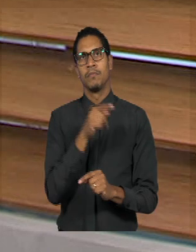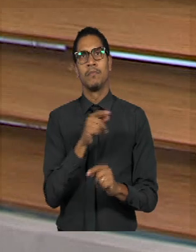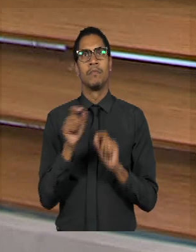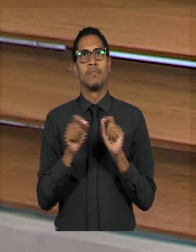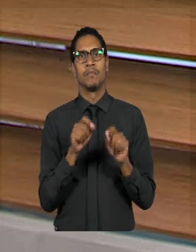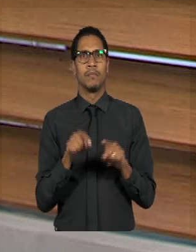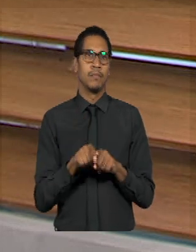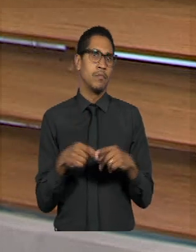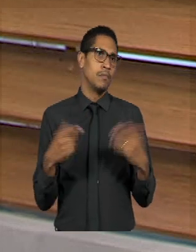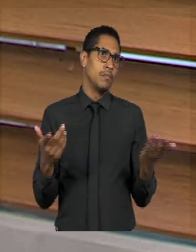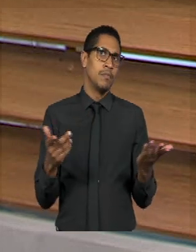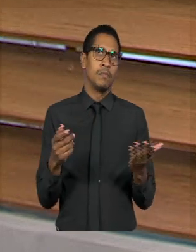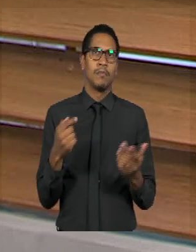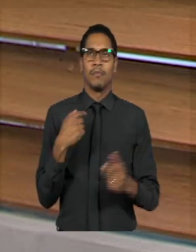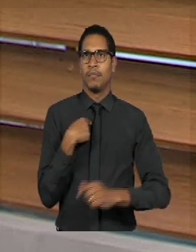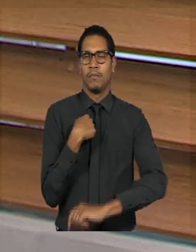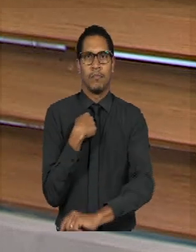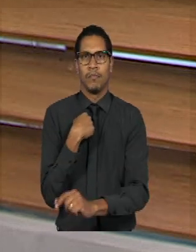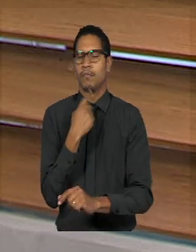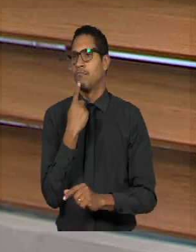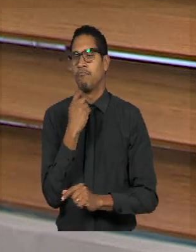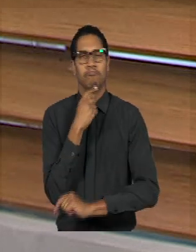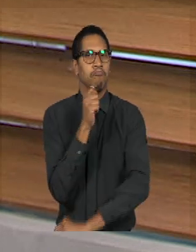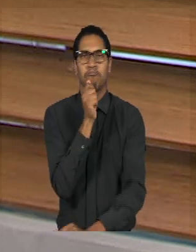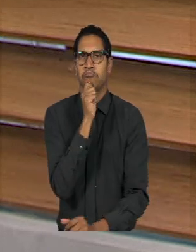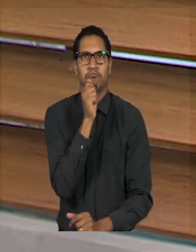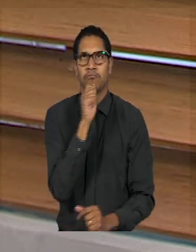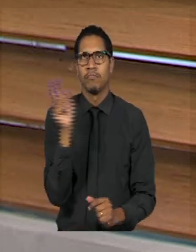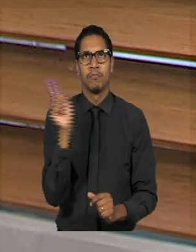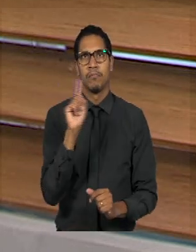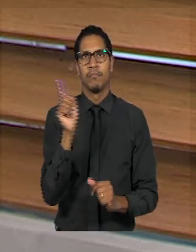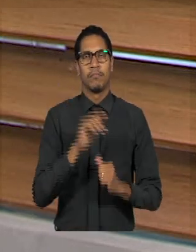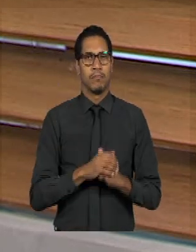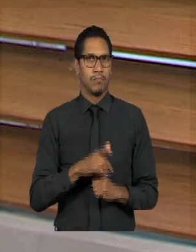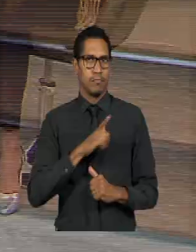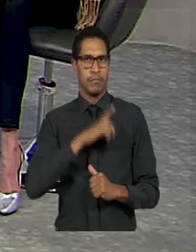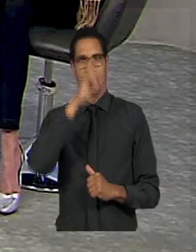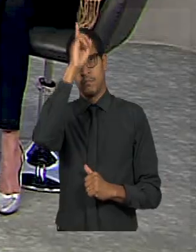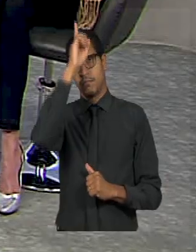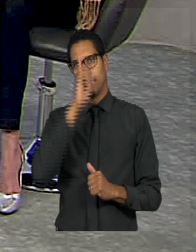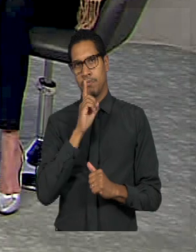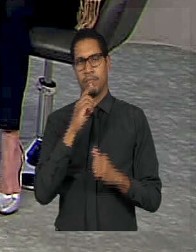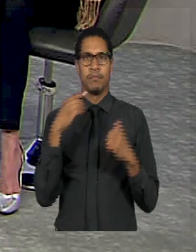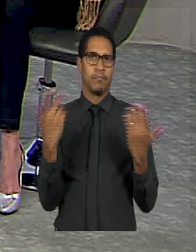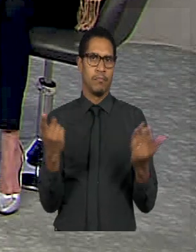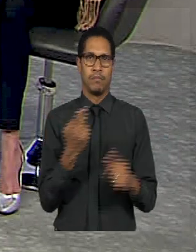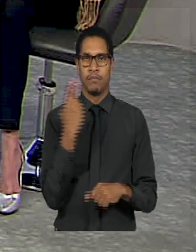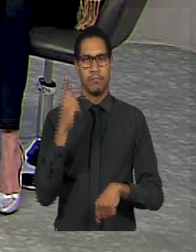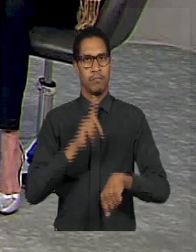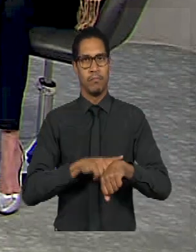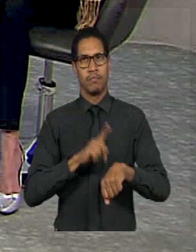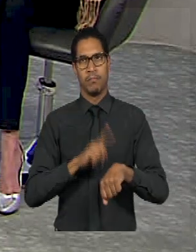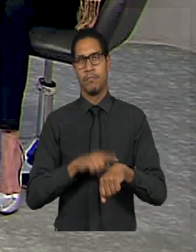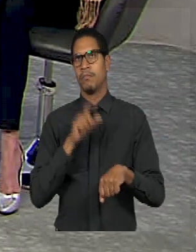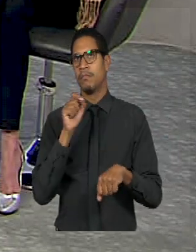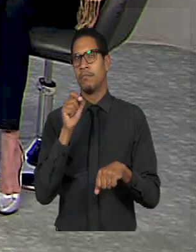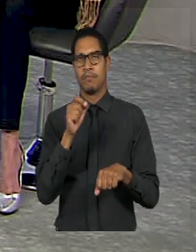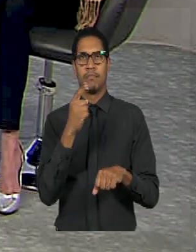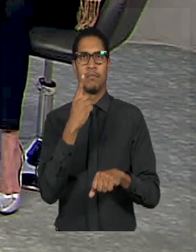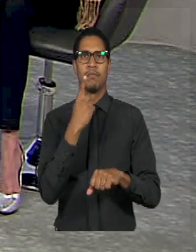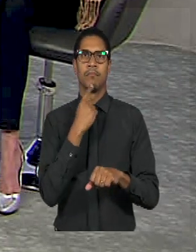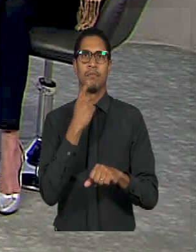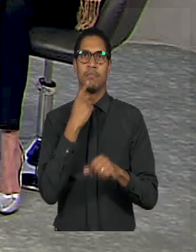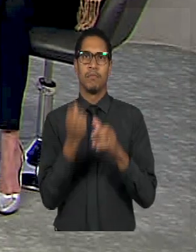que eu não estava no vermelho. Eu estava no amarelo. Estava no amarelo e não deu tempo, e aí o